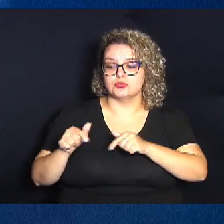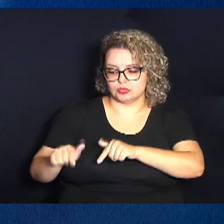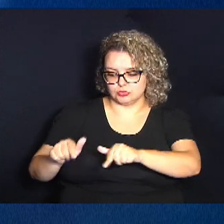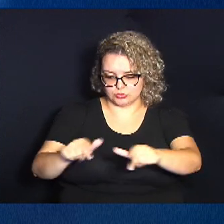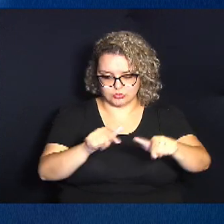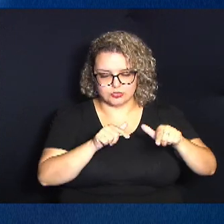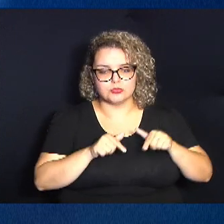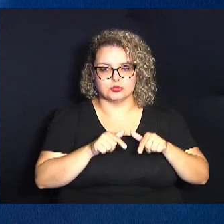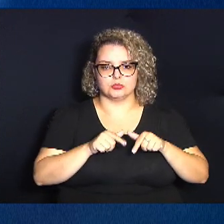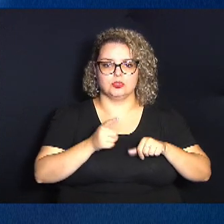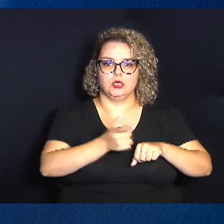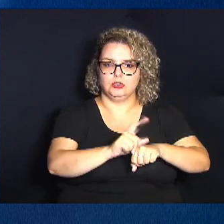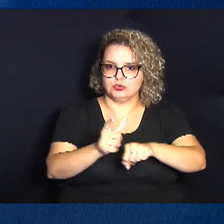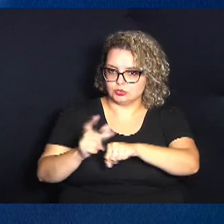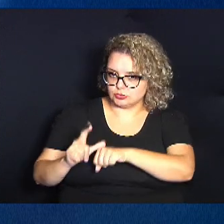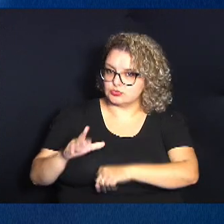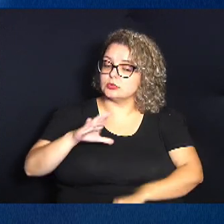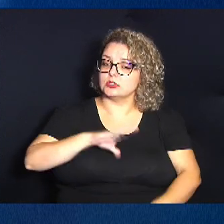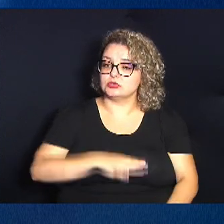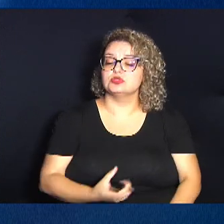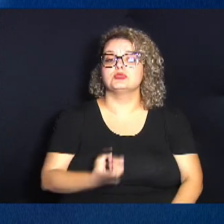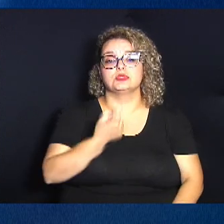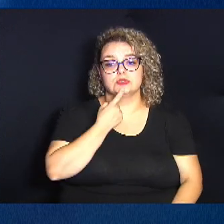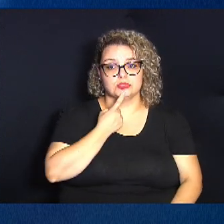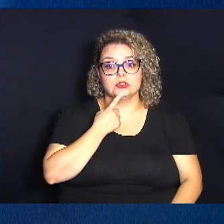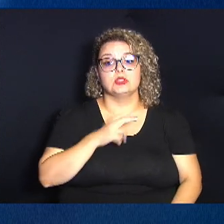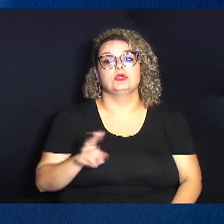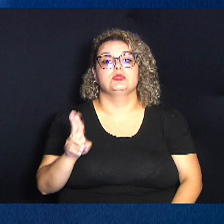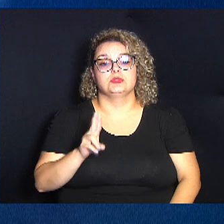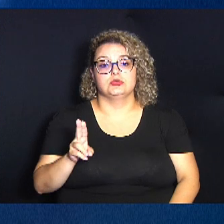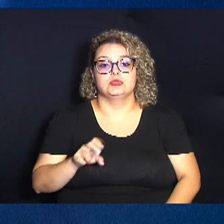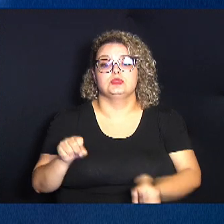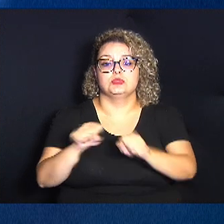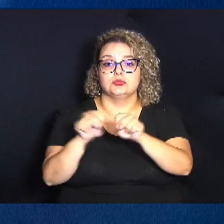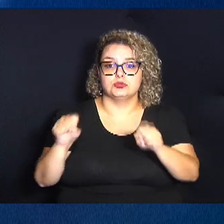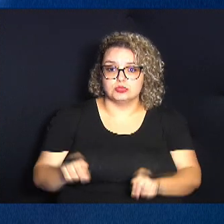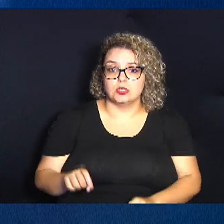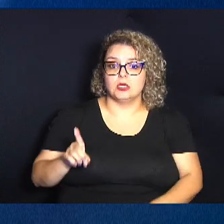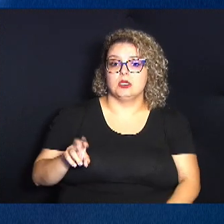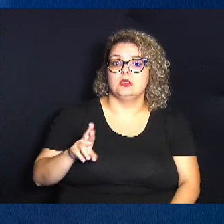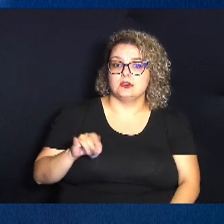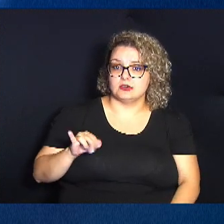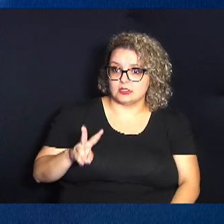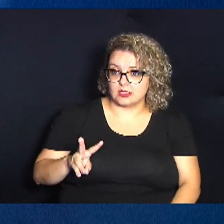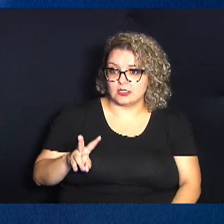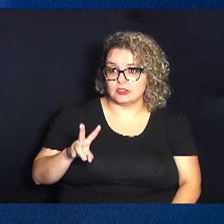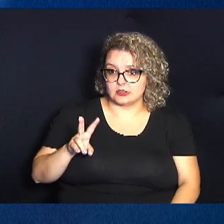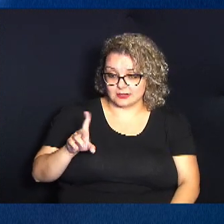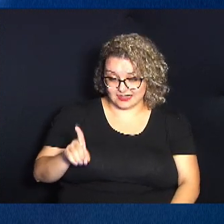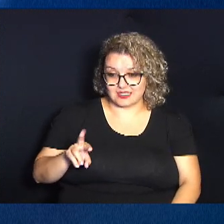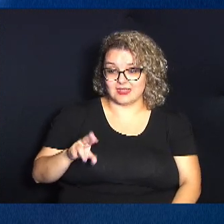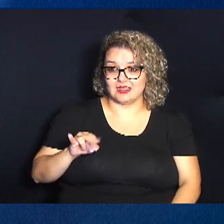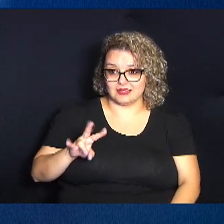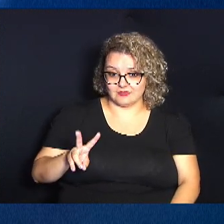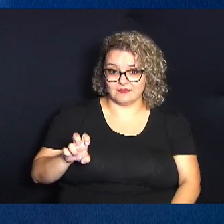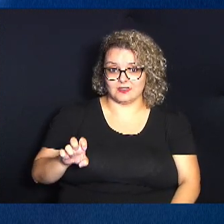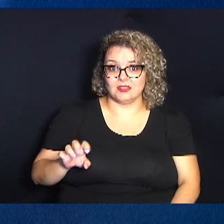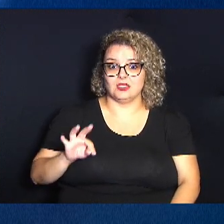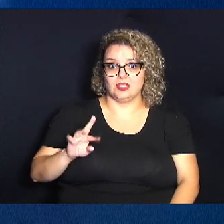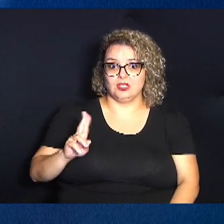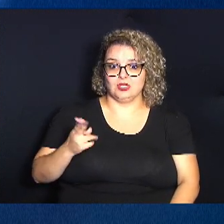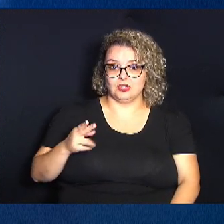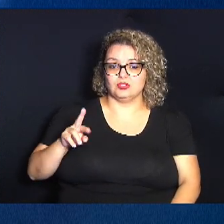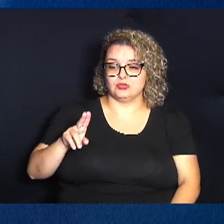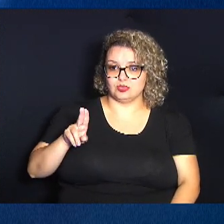estabelecimentos comerciais de Campinas que disponibilizam o sistema drive-thru deverão ter atendimento prioritário